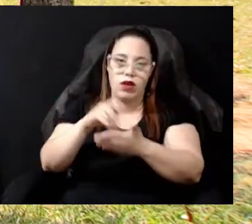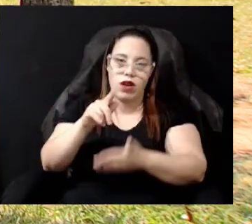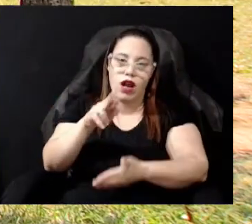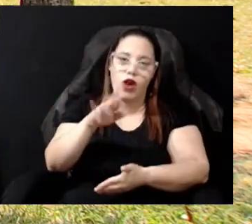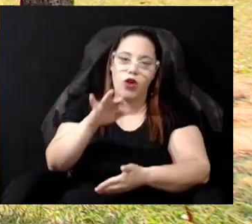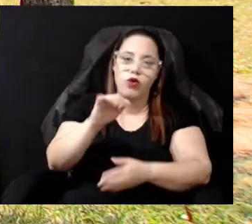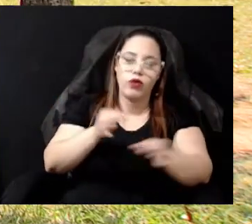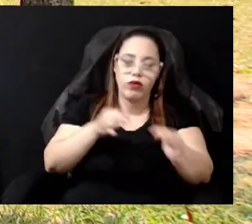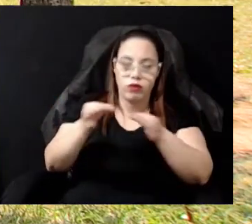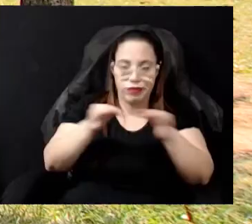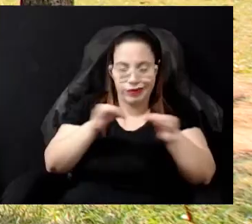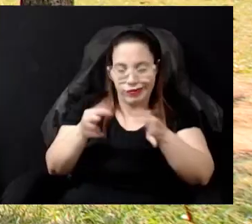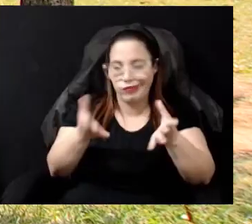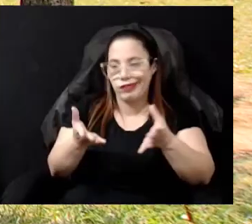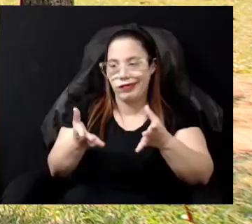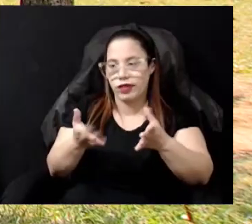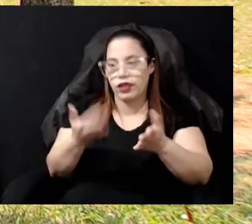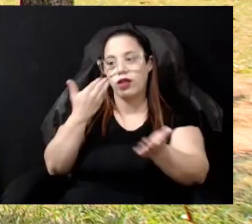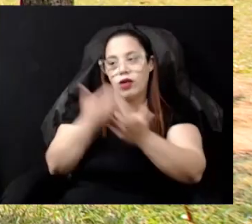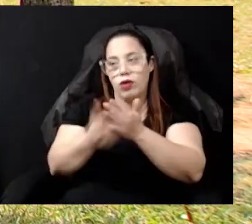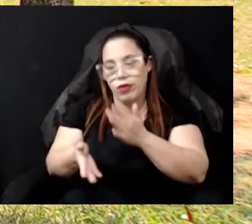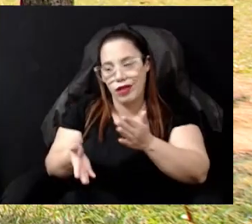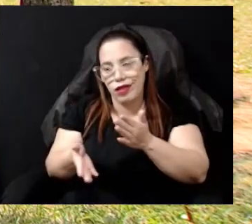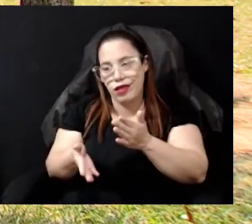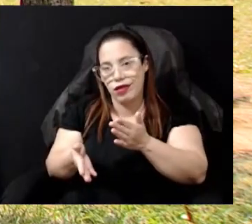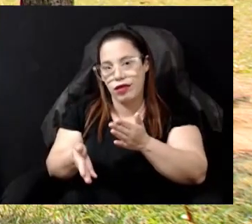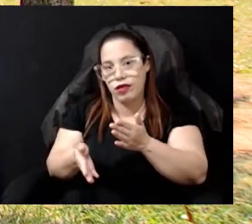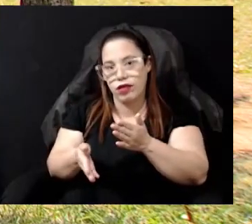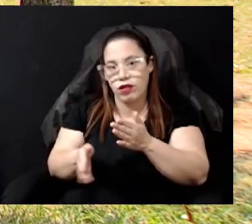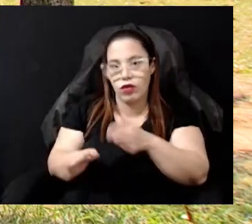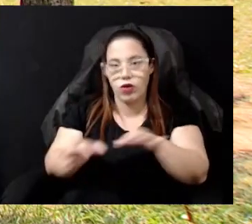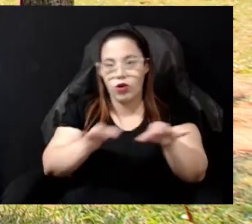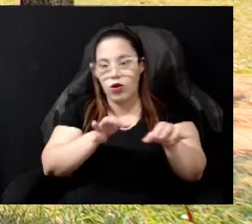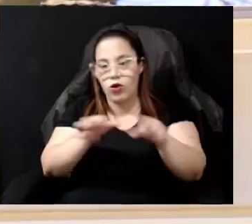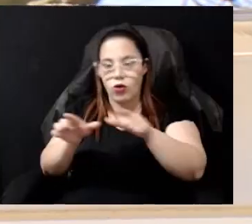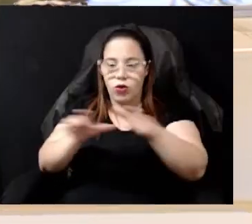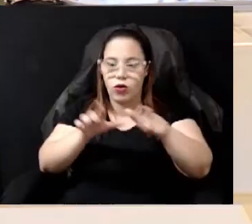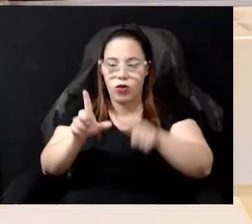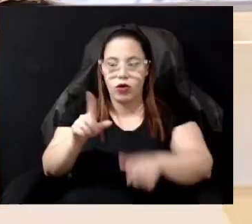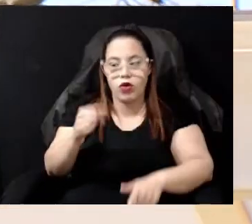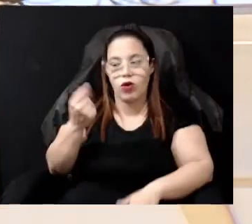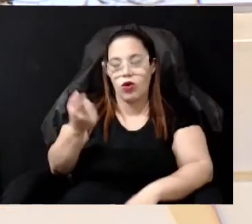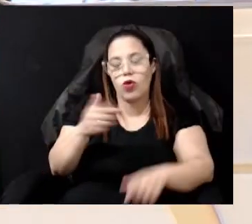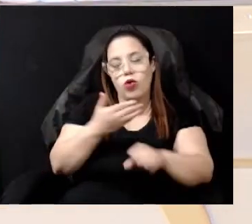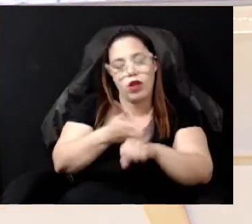venha perder o animal enquanto ela estiver fazendo um trabalho ou algum tipo de treinamento ou voo livre.